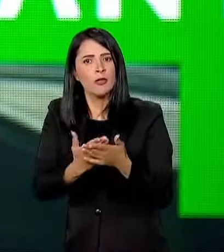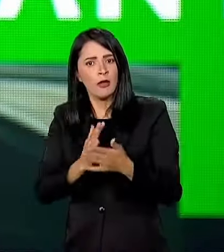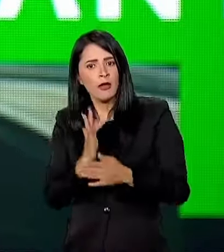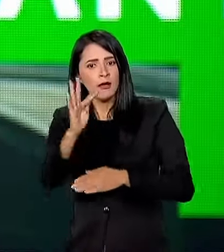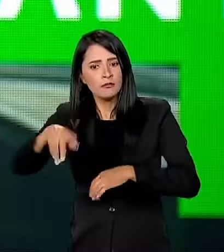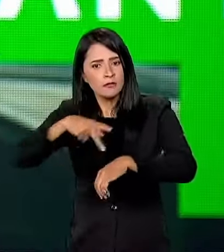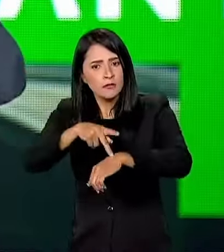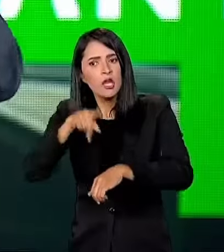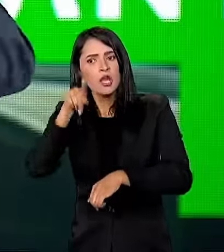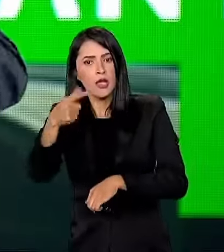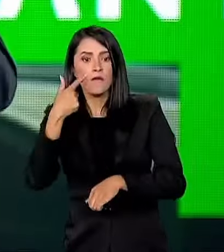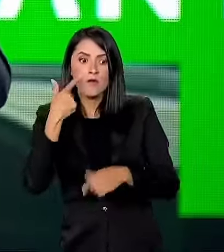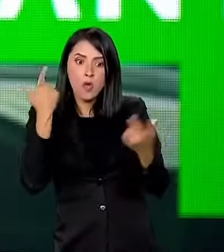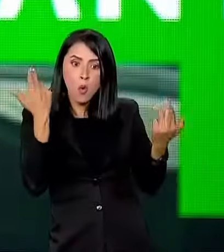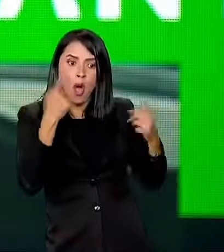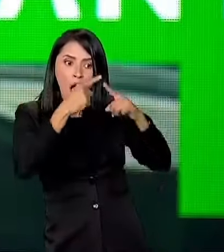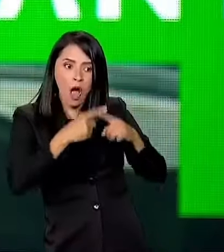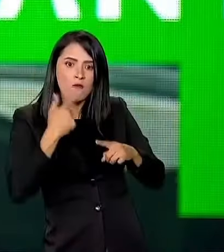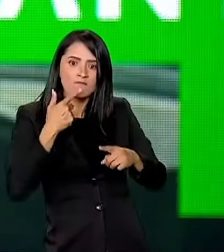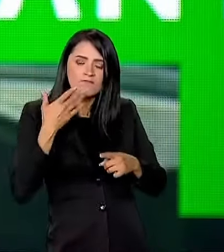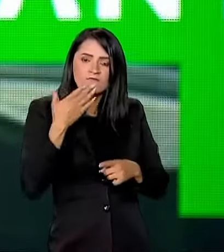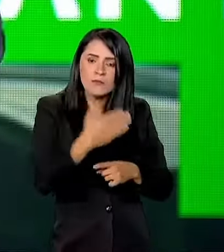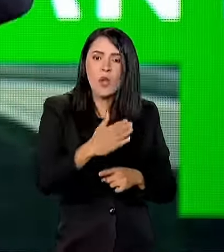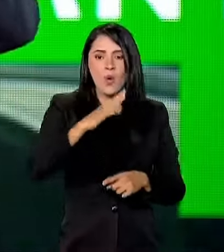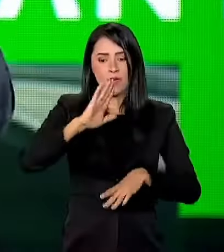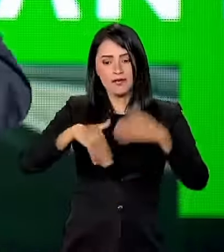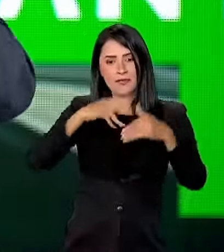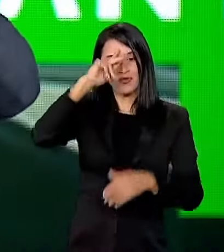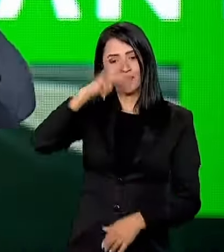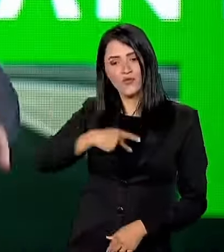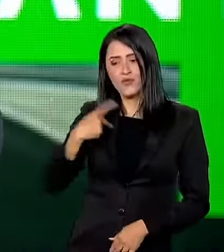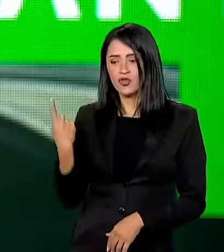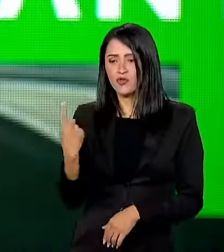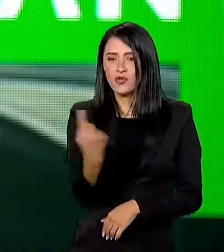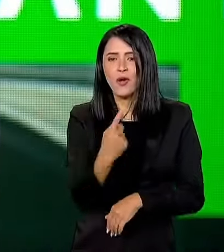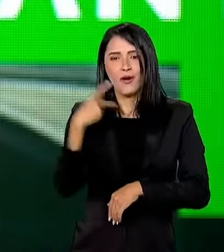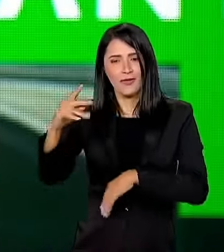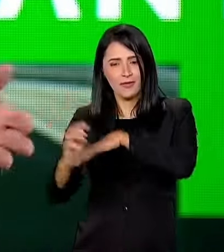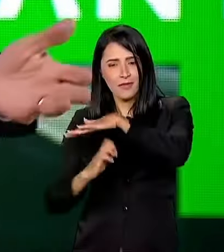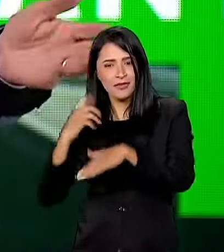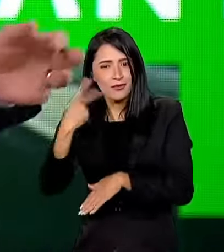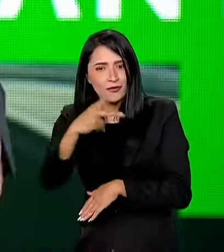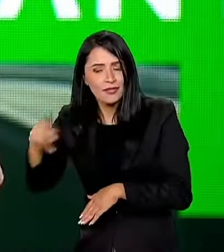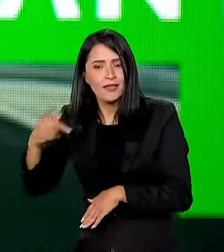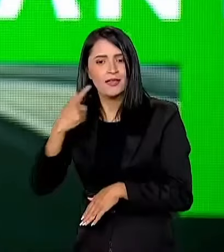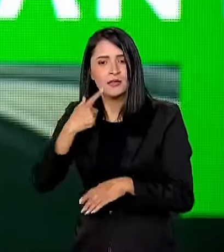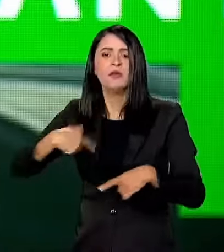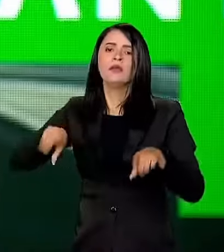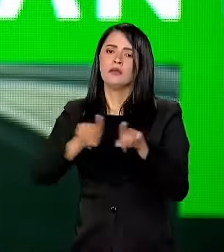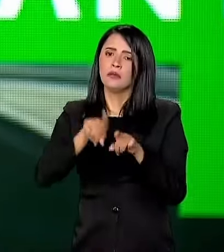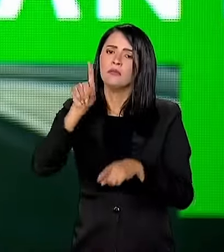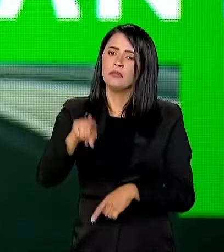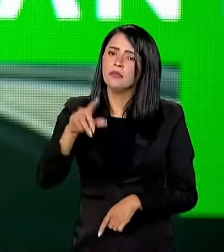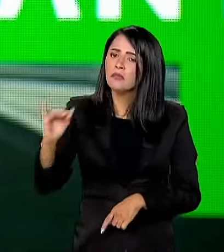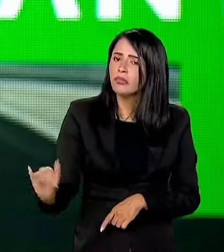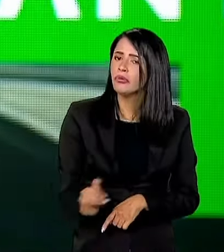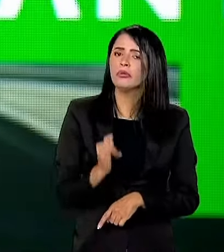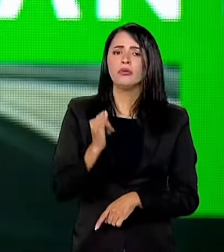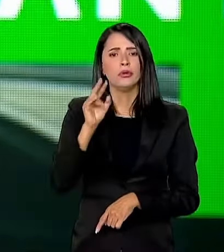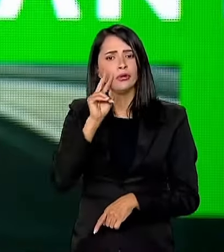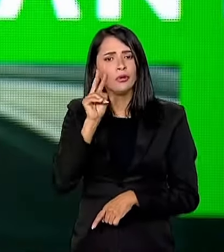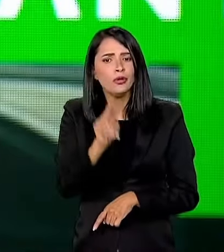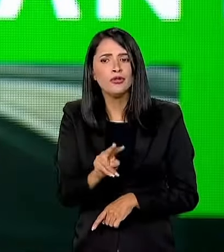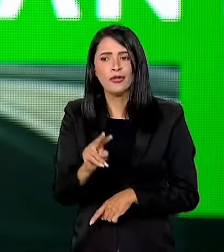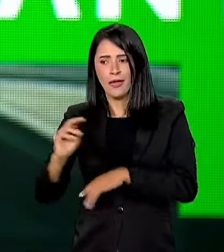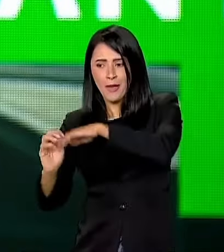façam aposta no crescimento individual de vocês, no crescimento da empresa de vocês, mas é importante ter em conta que